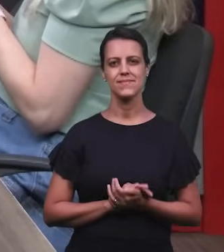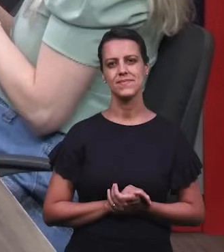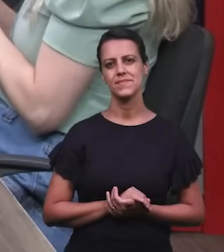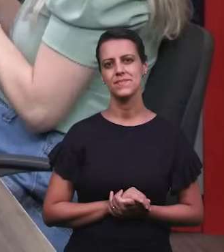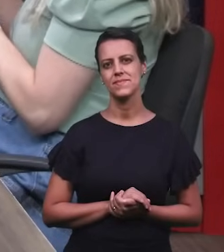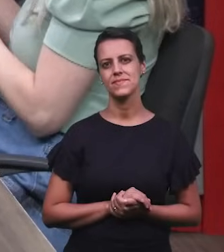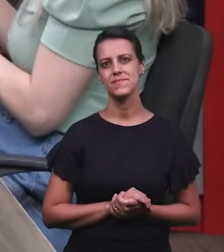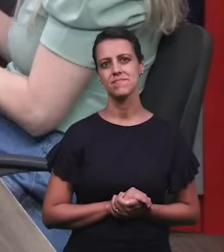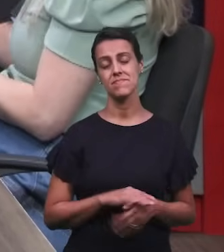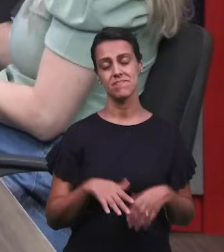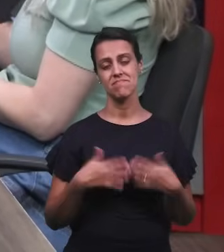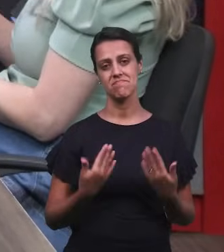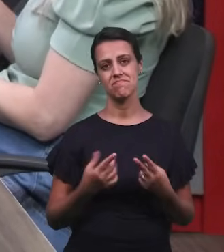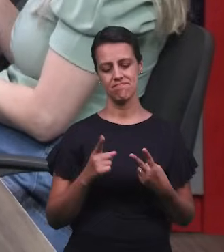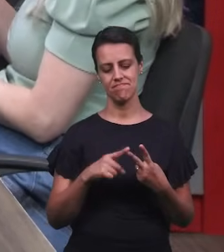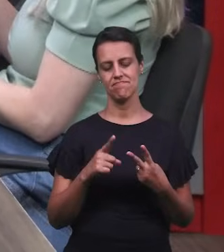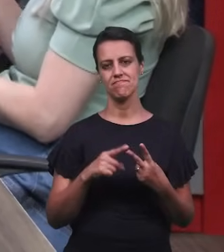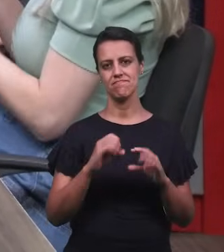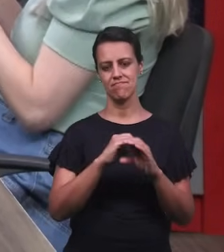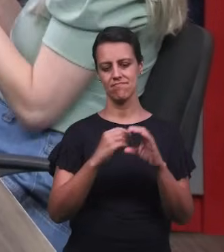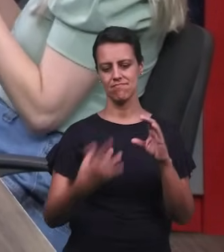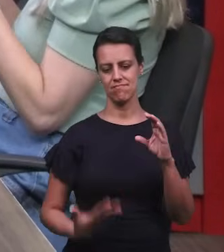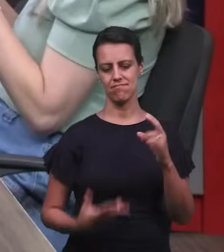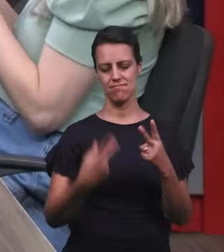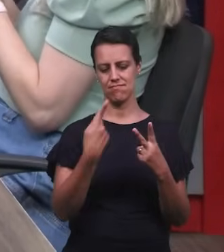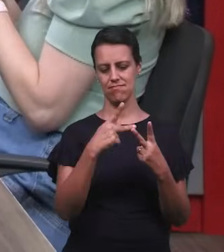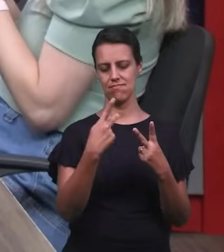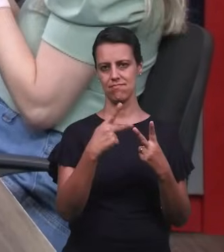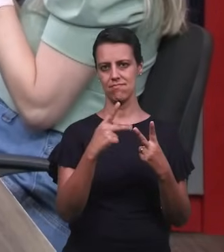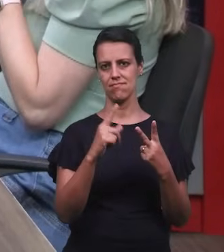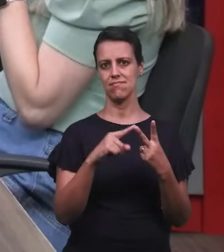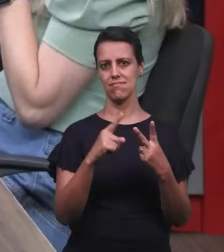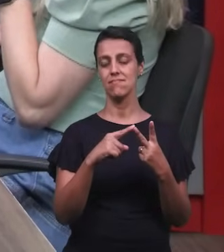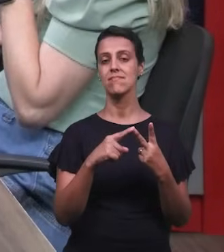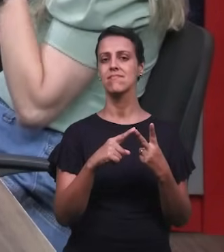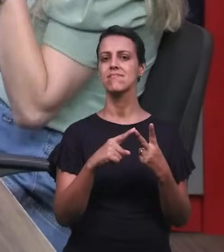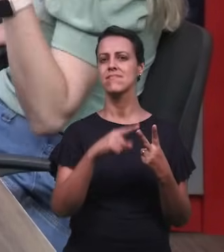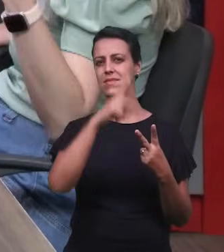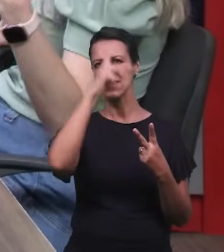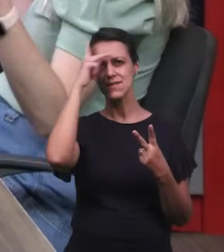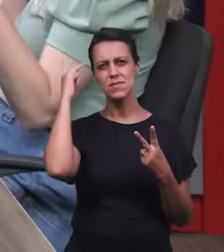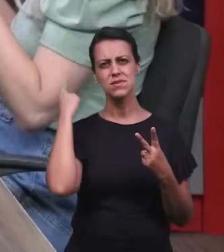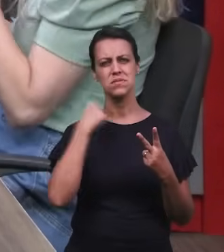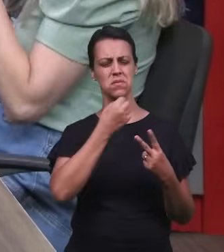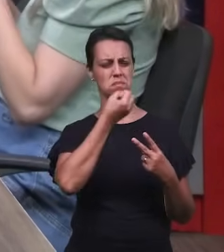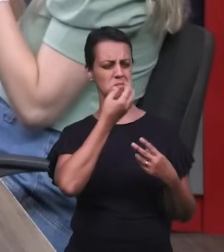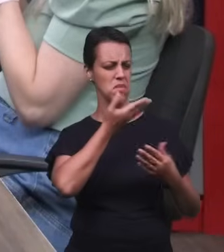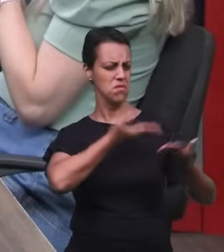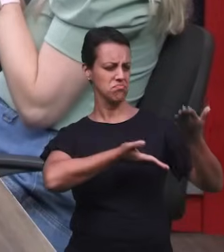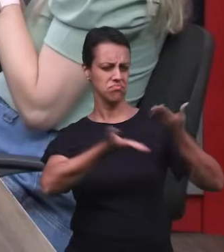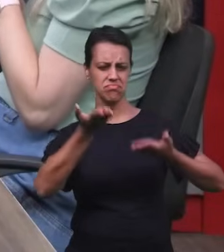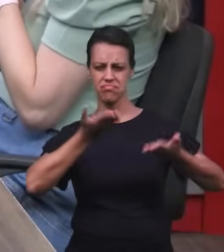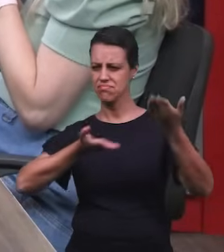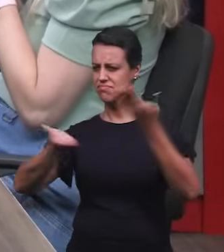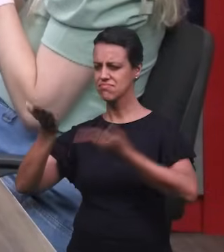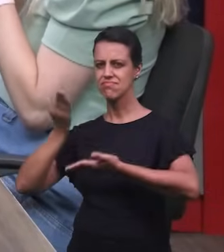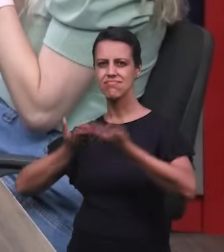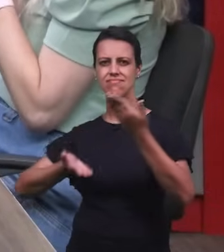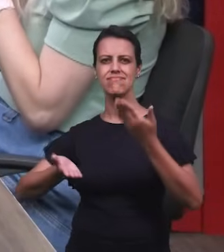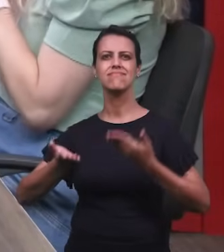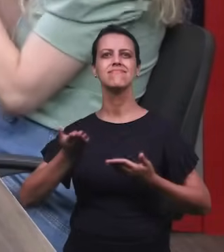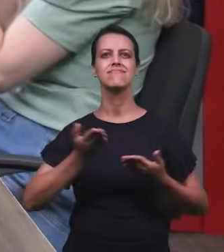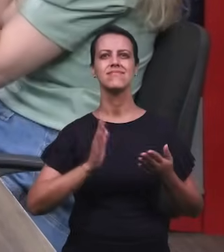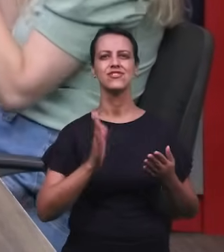Então, essas são as características do sanguíneo. Então, a gente vê muito as pessoas que são muito bem relacionadas, né? Normalmente